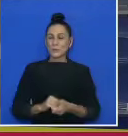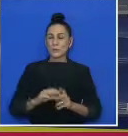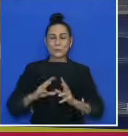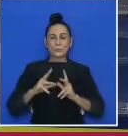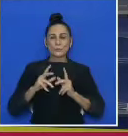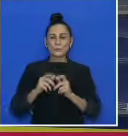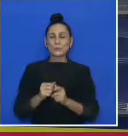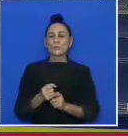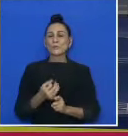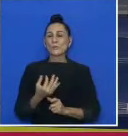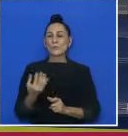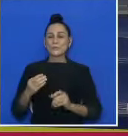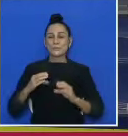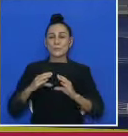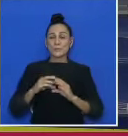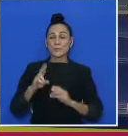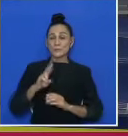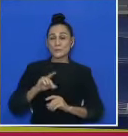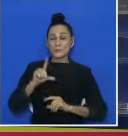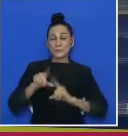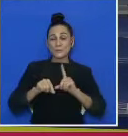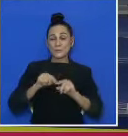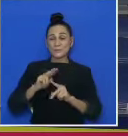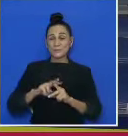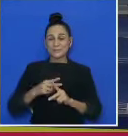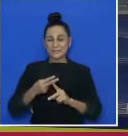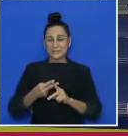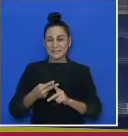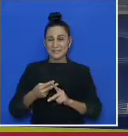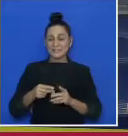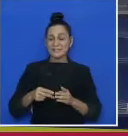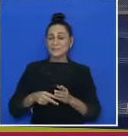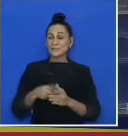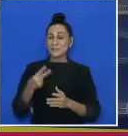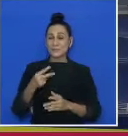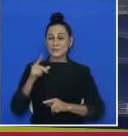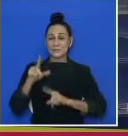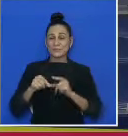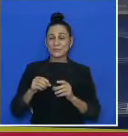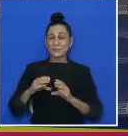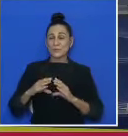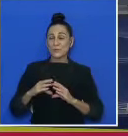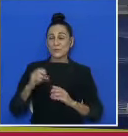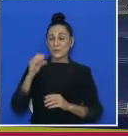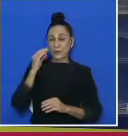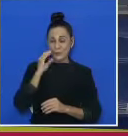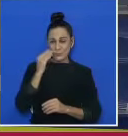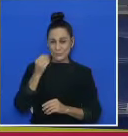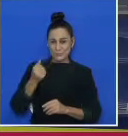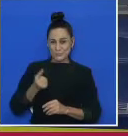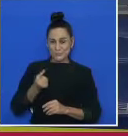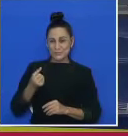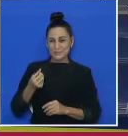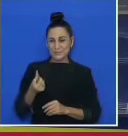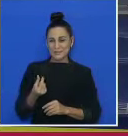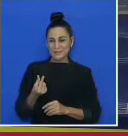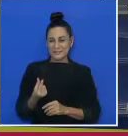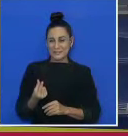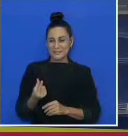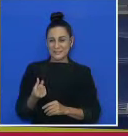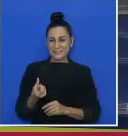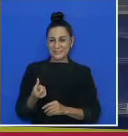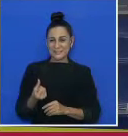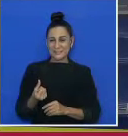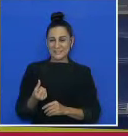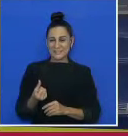todas as bolas necessárias para a dupla Sena e já temos a primeira bola do segundo sorteio, bola rosa número 16.